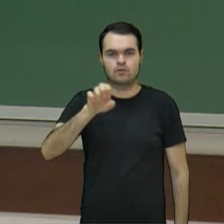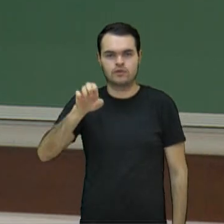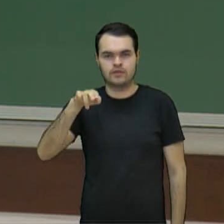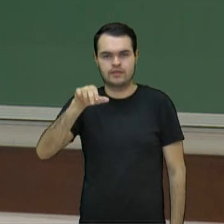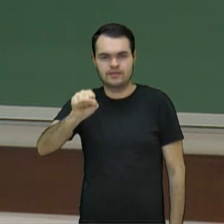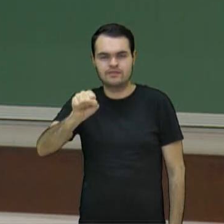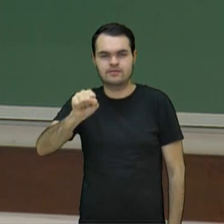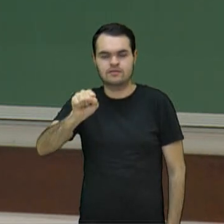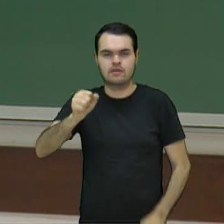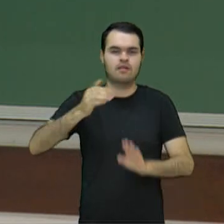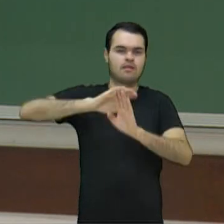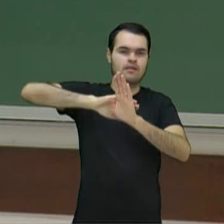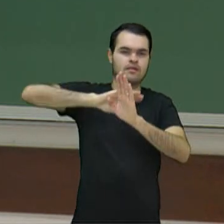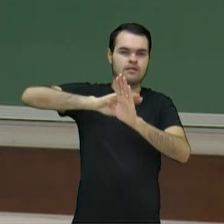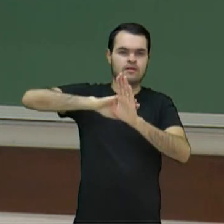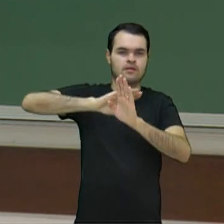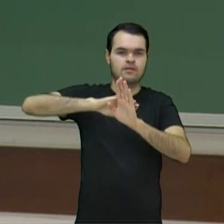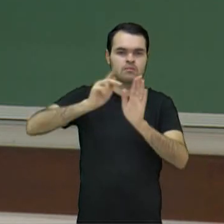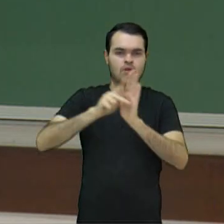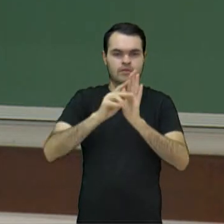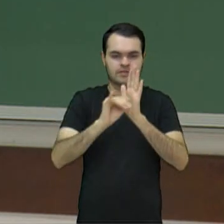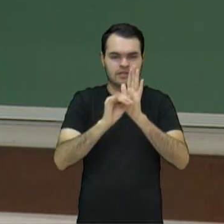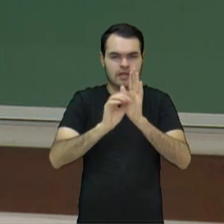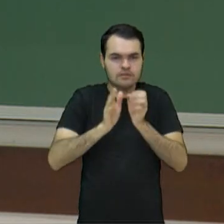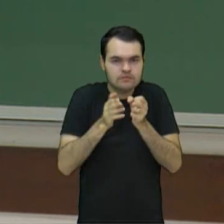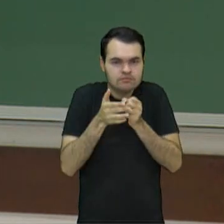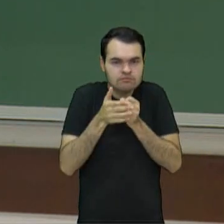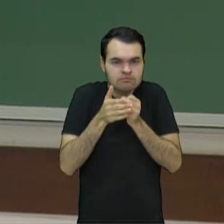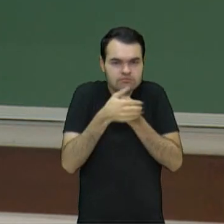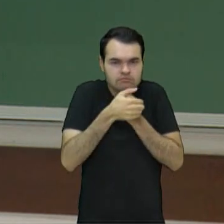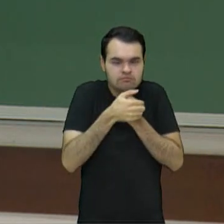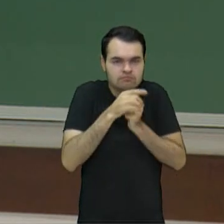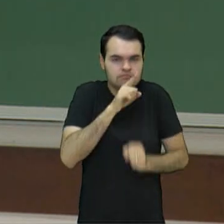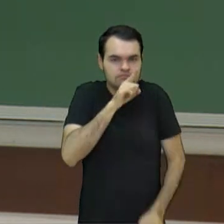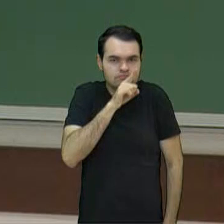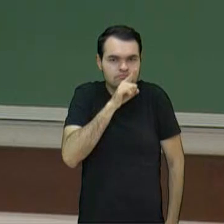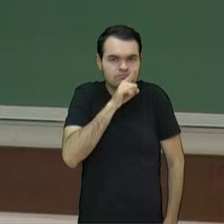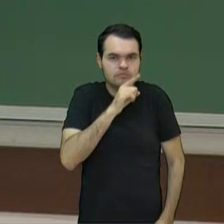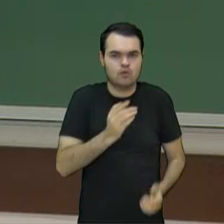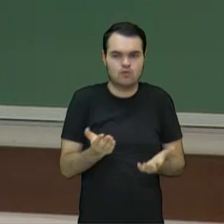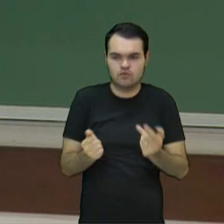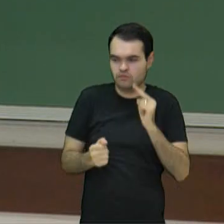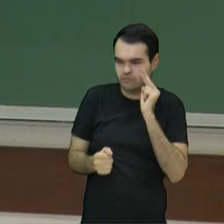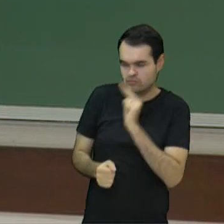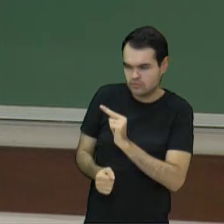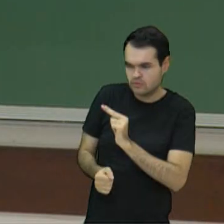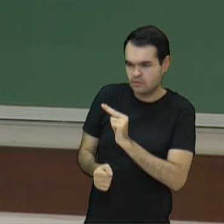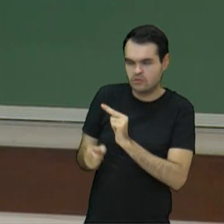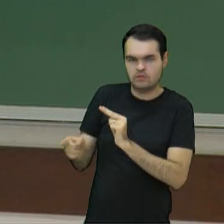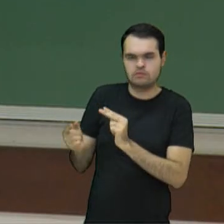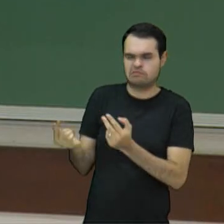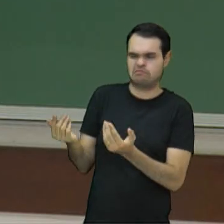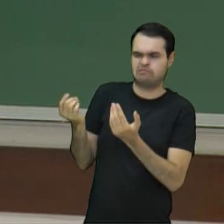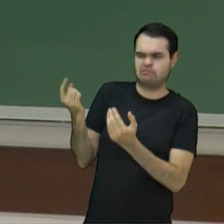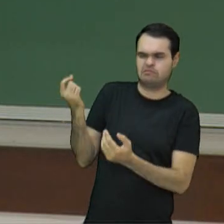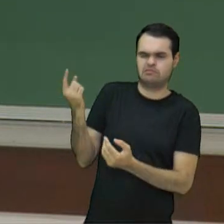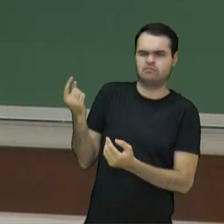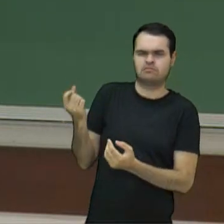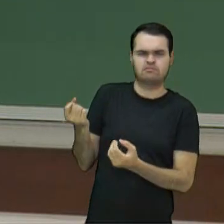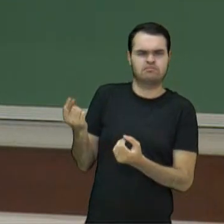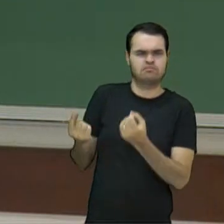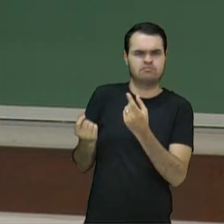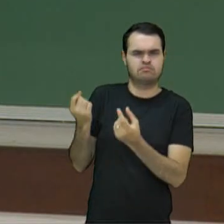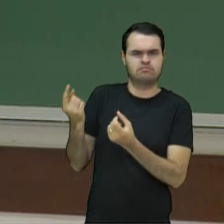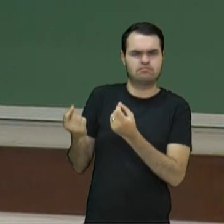do Homem-Aranha, né, os jovens observaram uma auto-obsessão com rejeição, inadequação